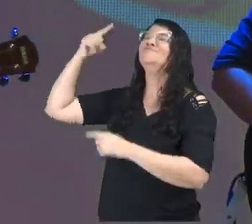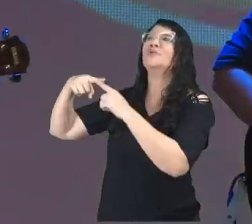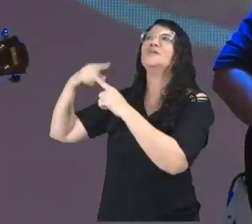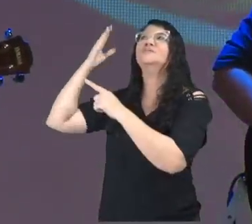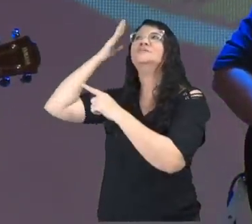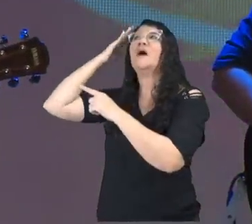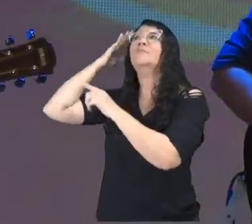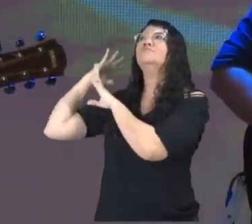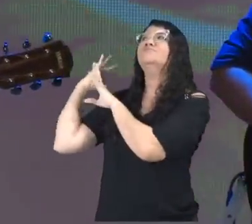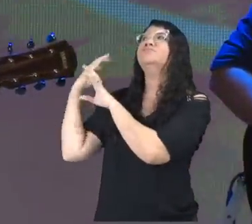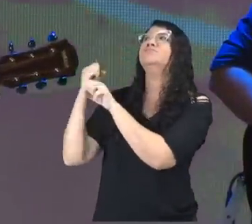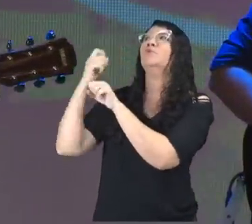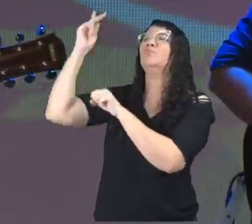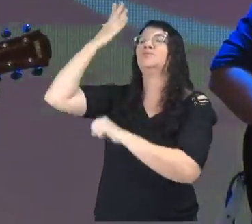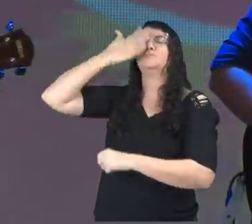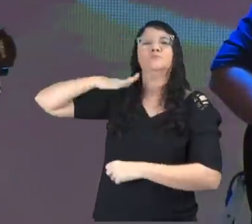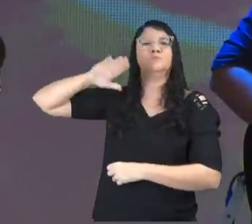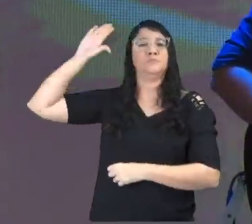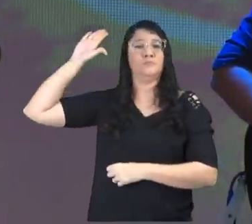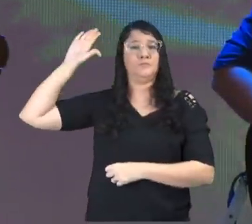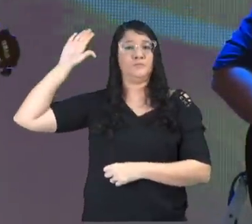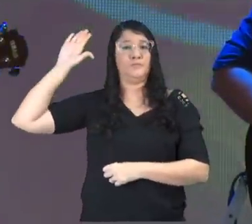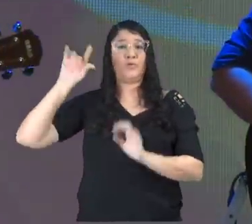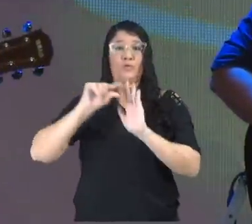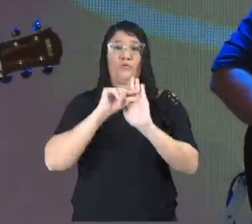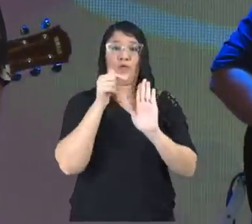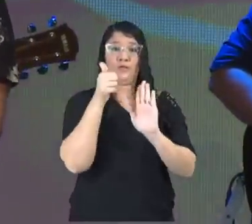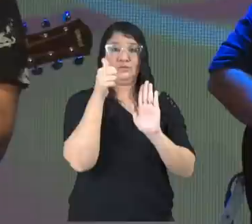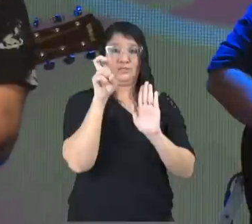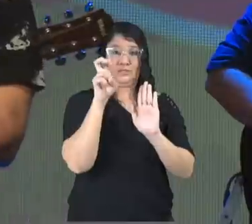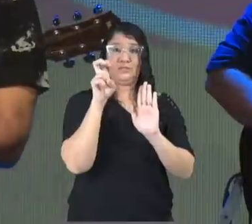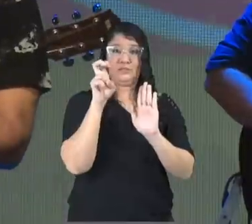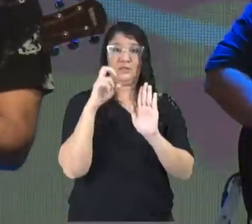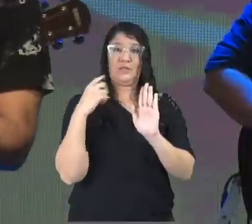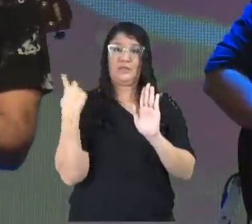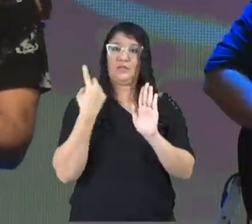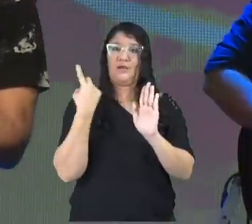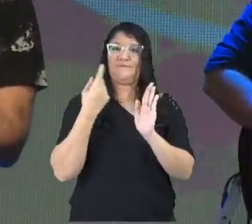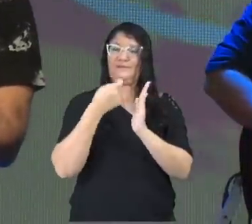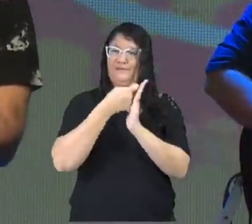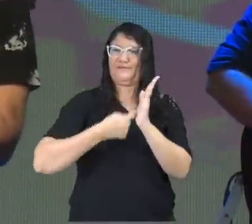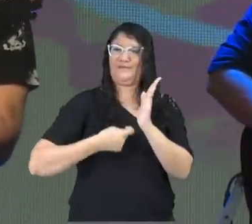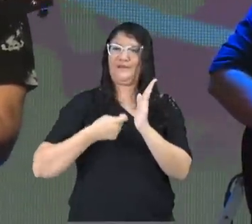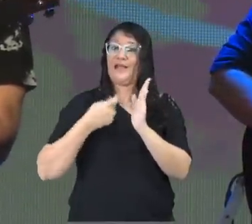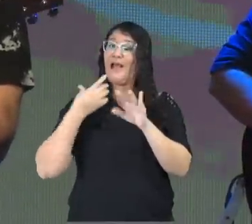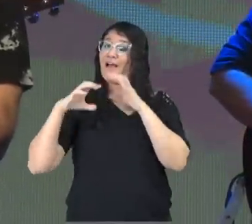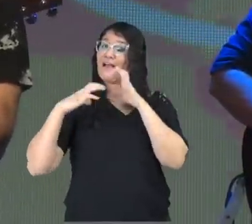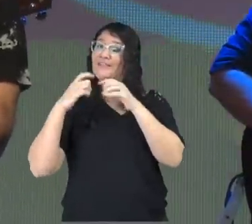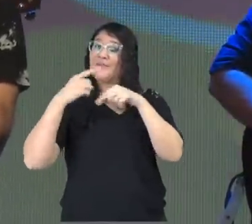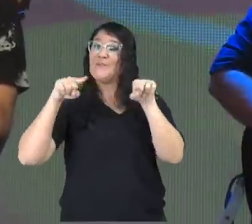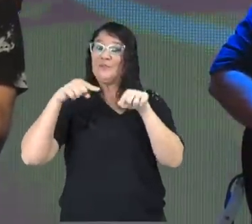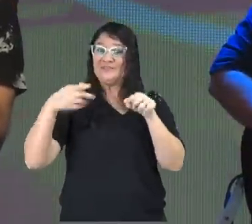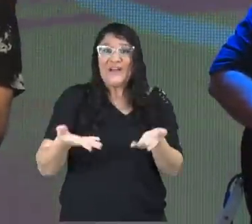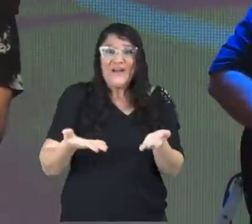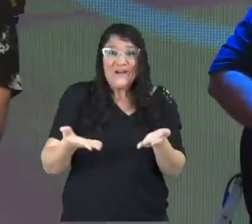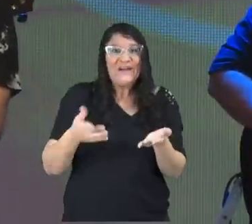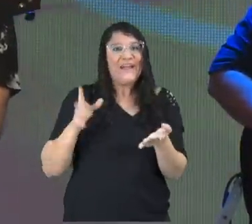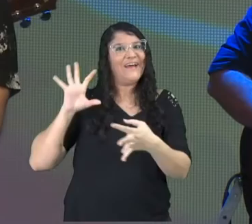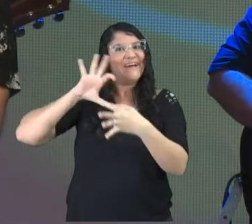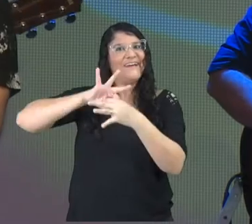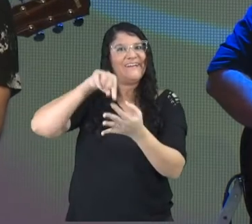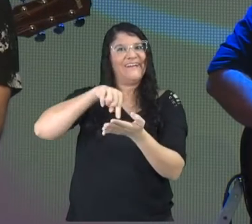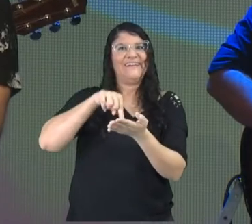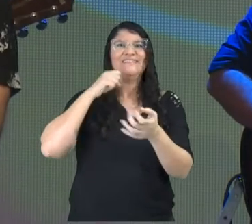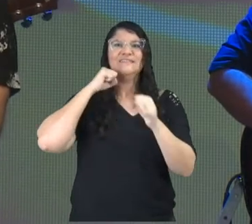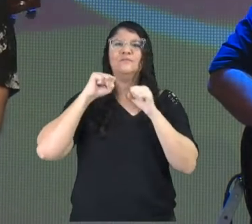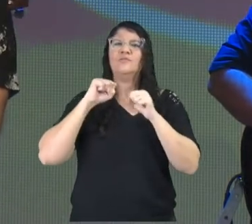5, é o verso que foi usado pelo compositor dessa canção que nós cantamos: celebrarão os feitos do